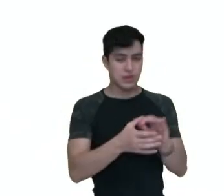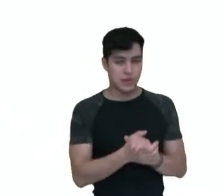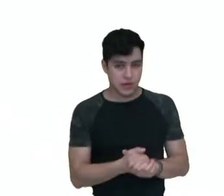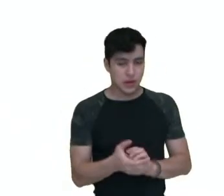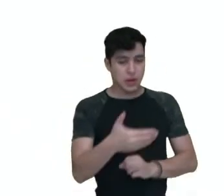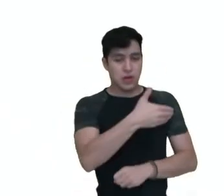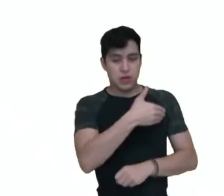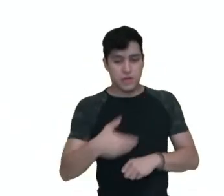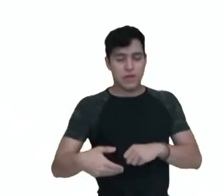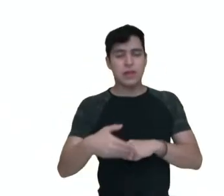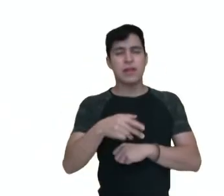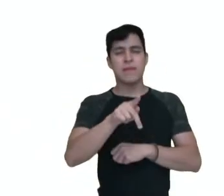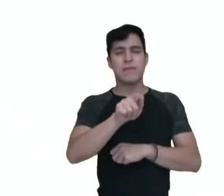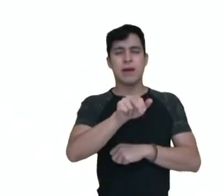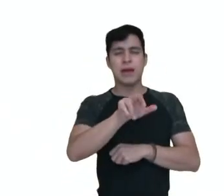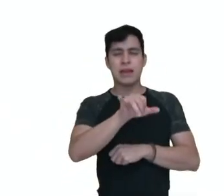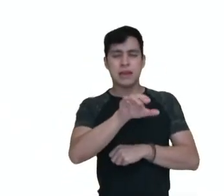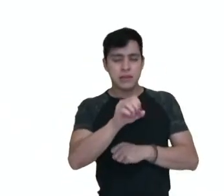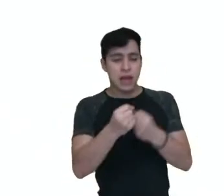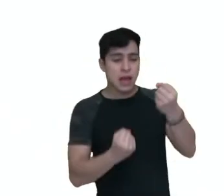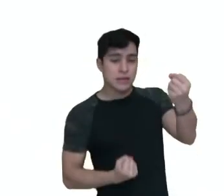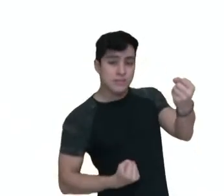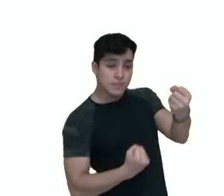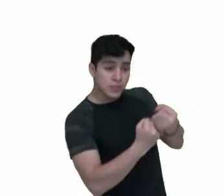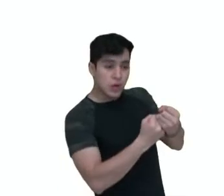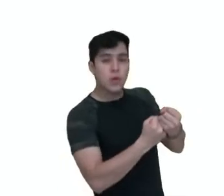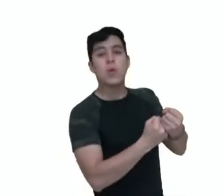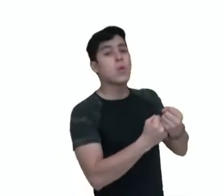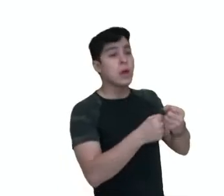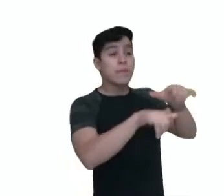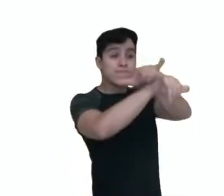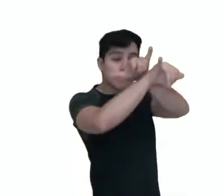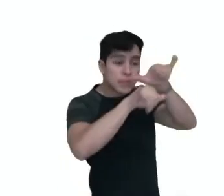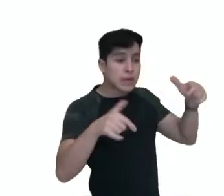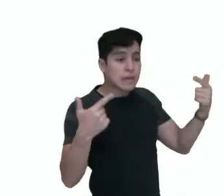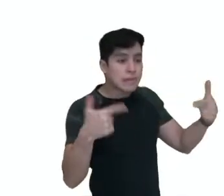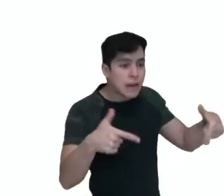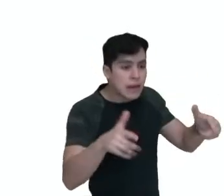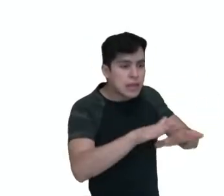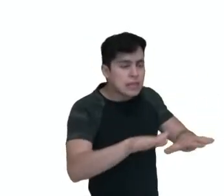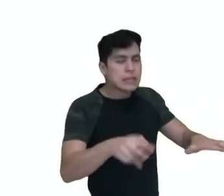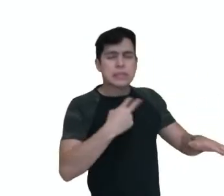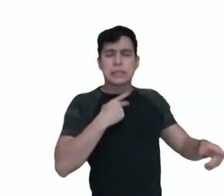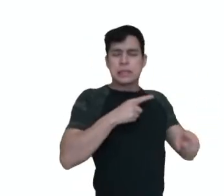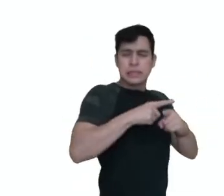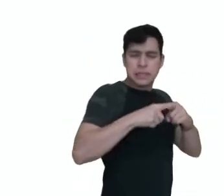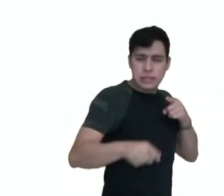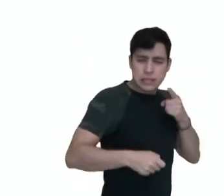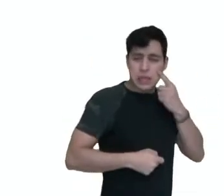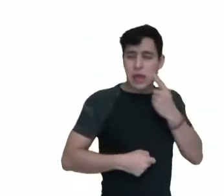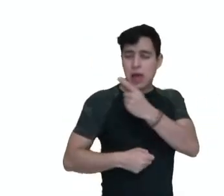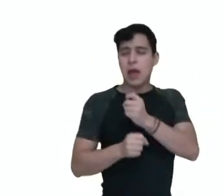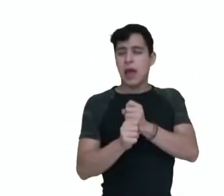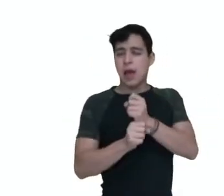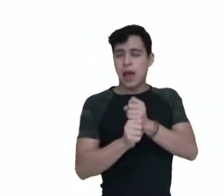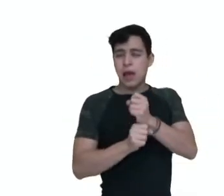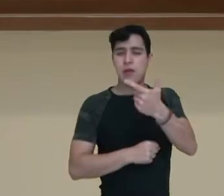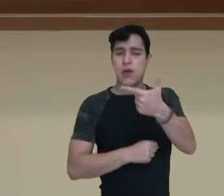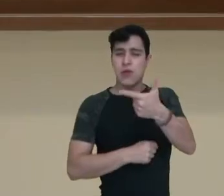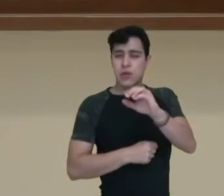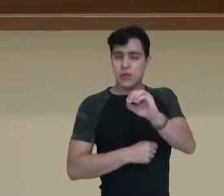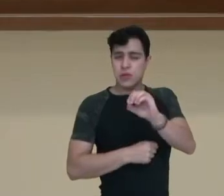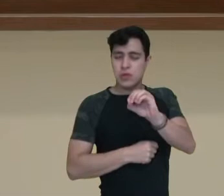de Paraíso apoia a campanha de combate ao trabalho infantil. Publicado em 11 de 6 de 2015, então já tem